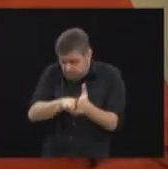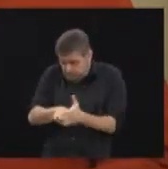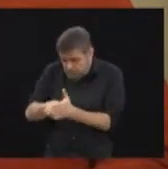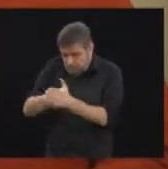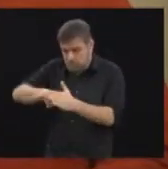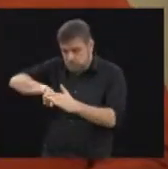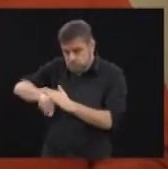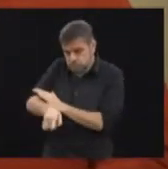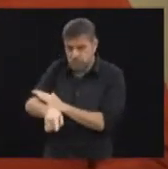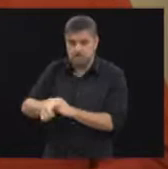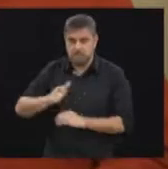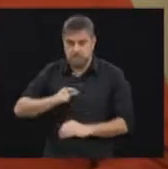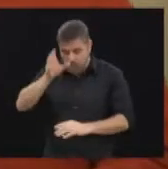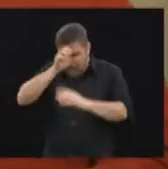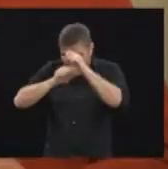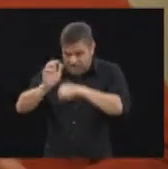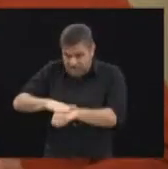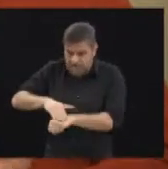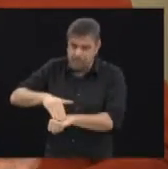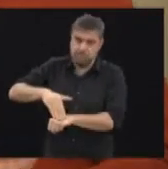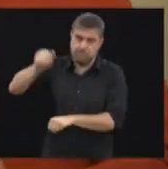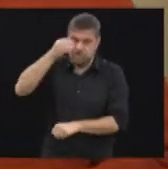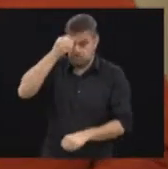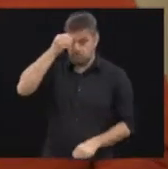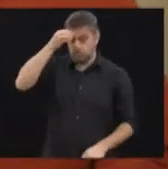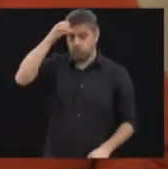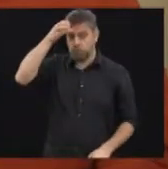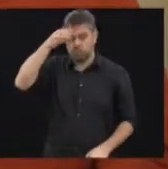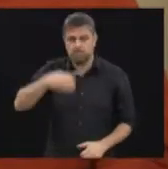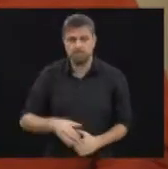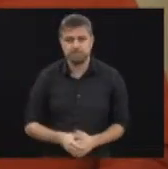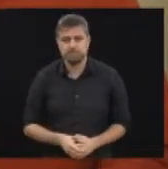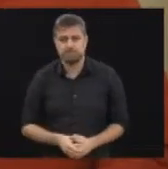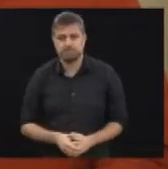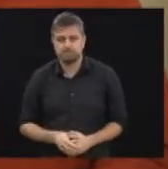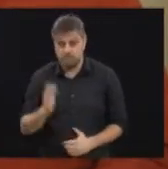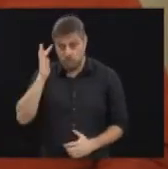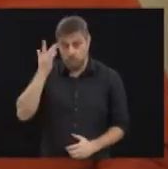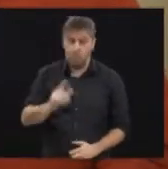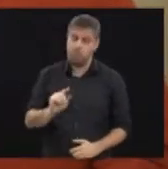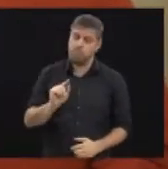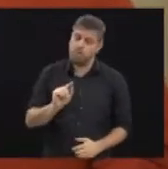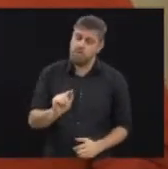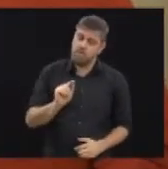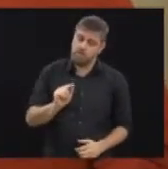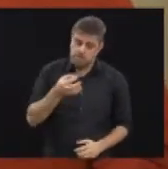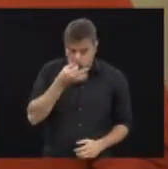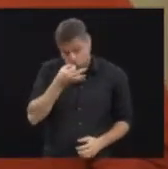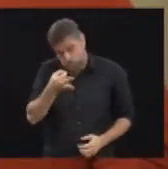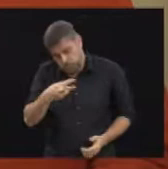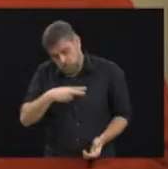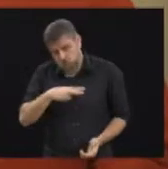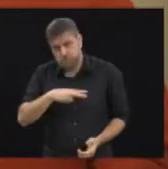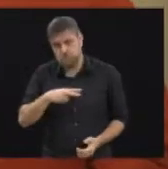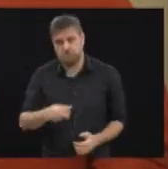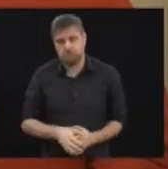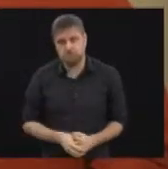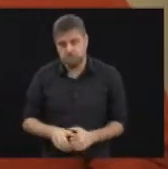quiser aprofundar, né? Sempre há espaço para aumentar a sua formação, né? Então, eu acho que